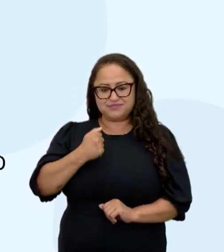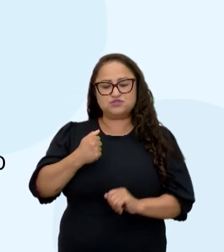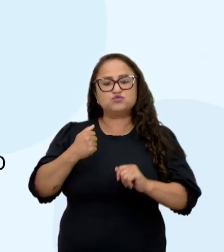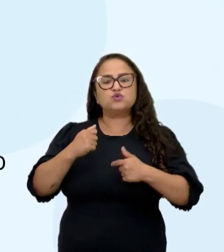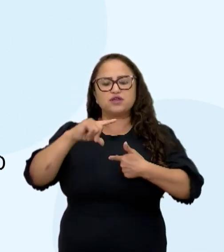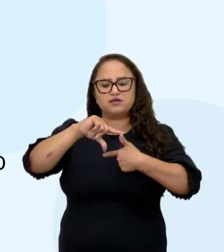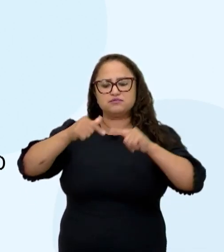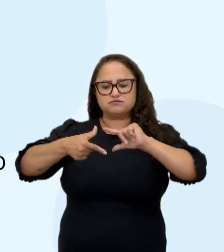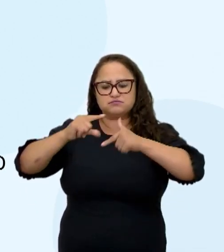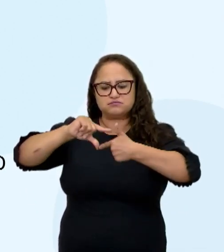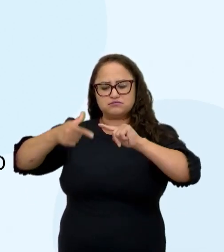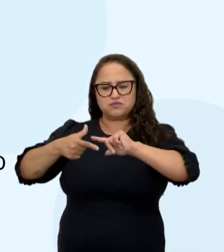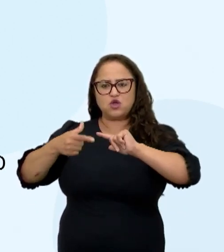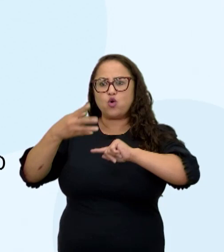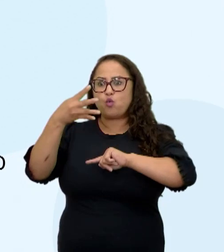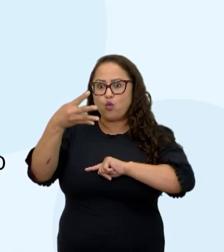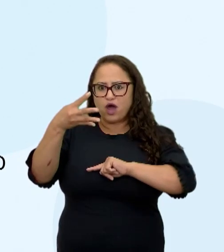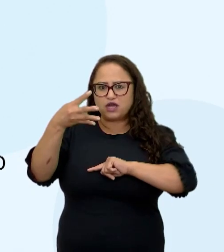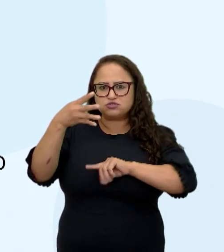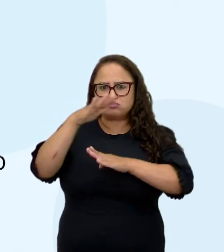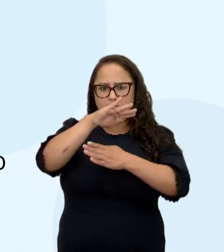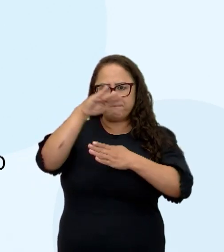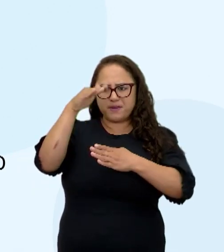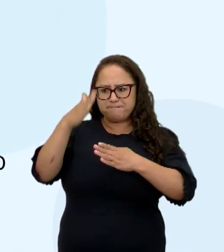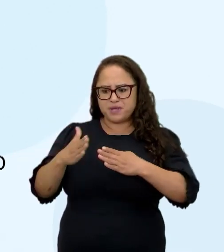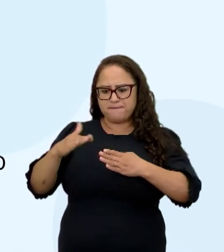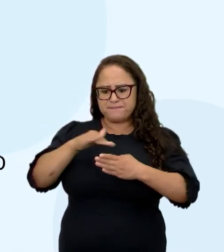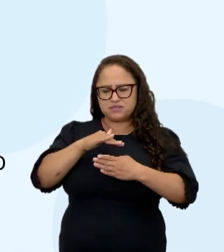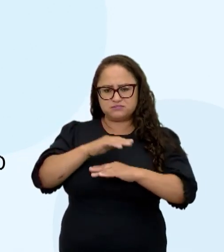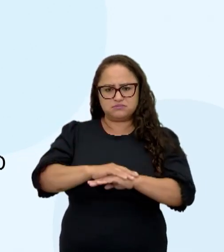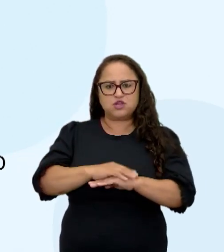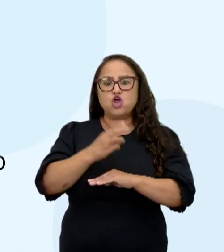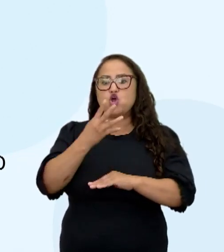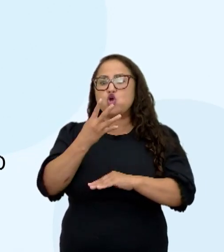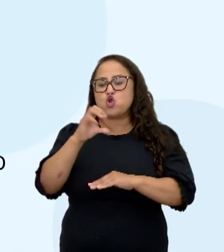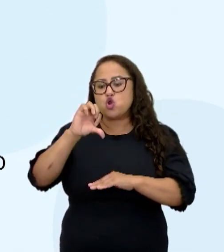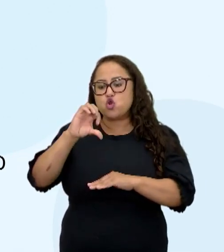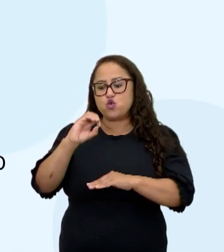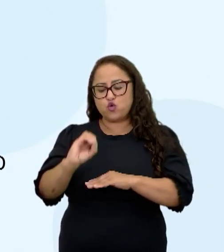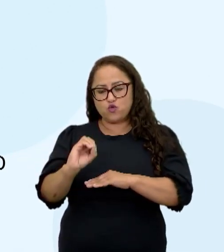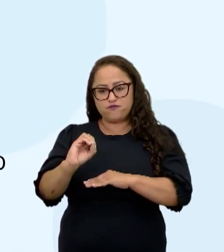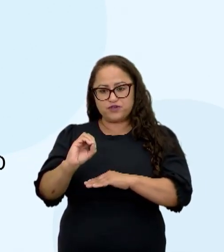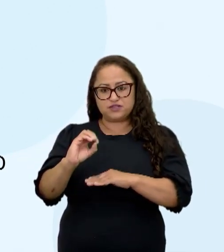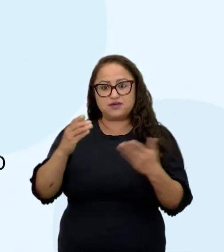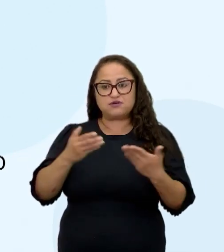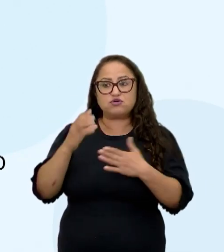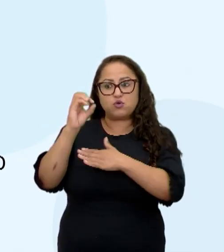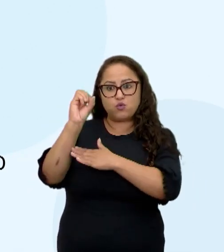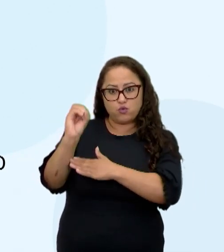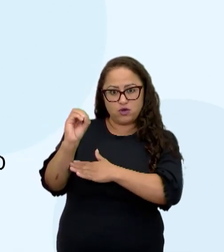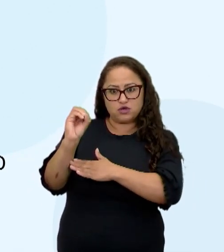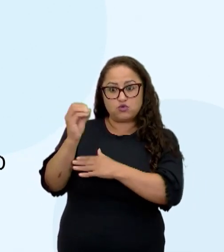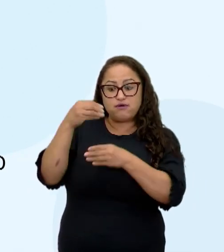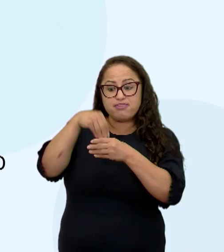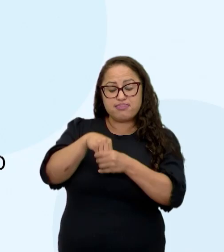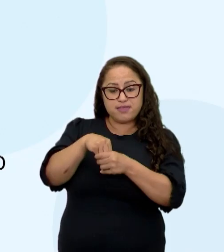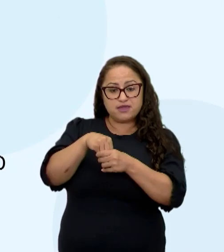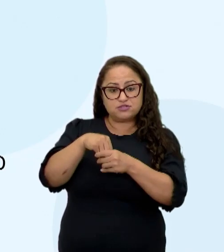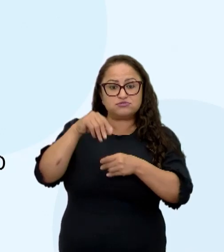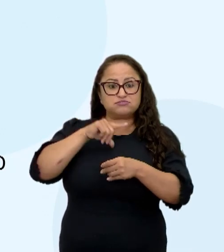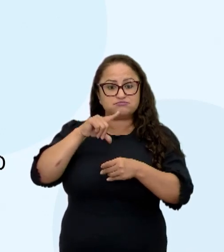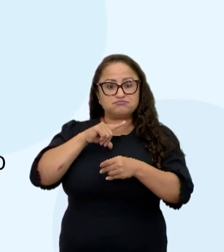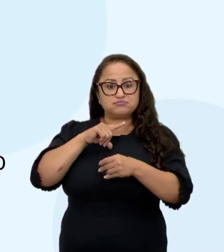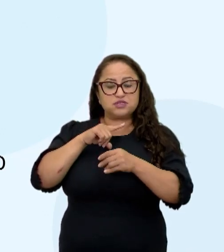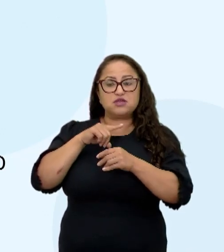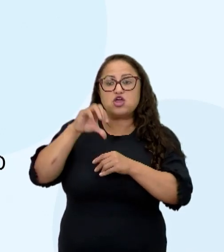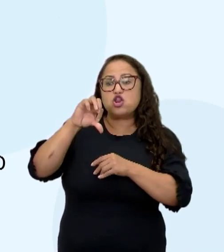tá, quadrados. Figuras com 4 lados iguais, tá? 4 ângulos de 90 graus. Então, já sei que o ângulo interno do quadrado é um ângulo reto,